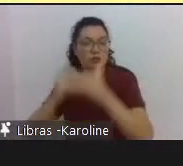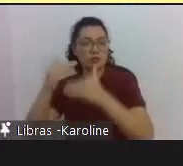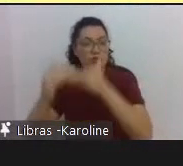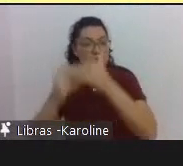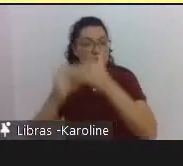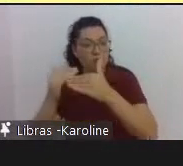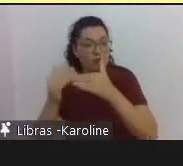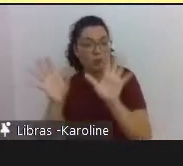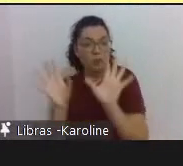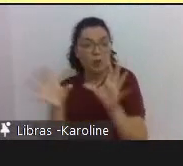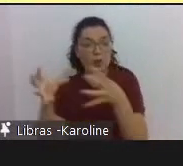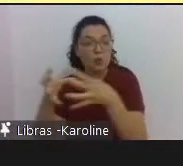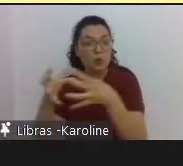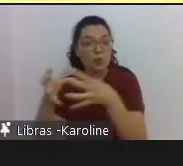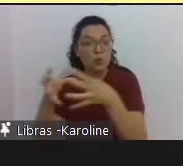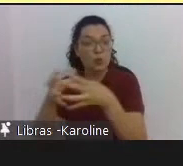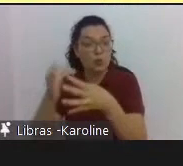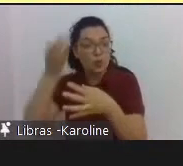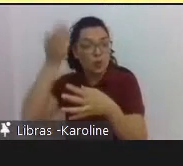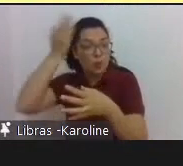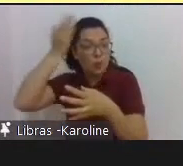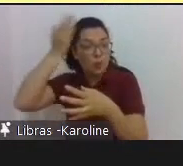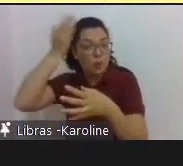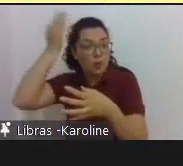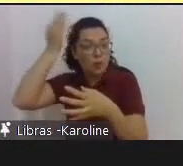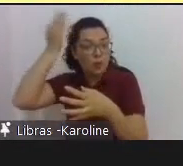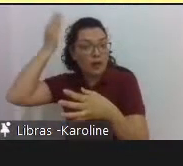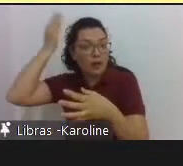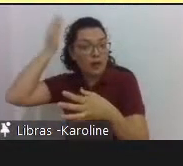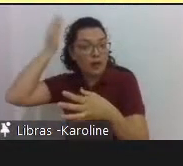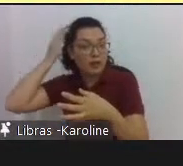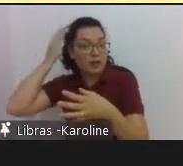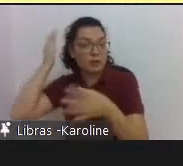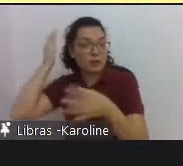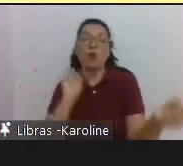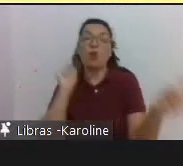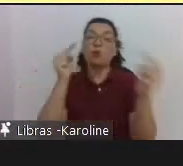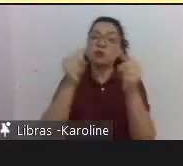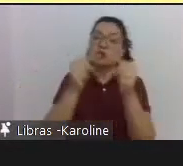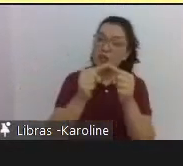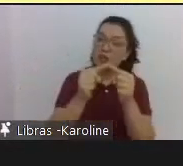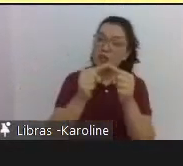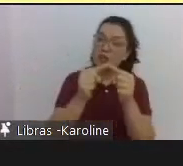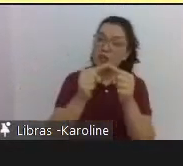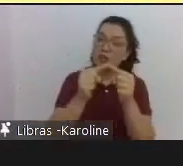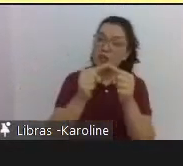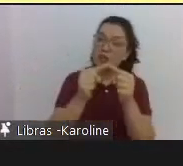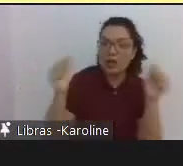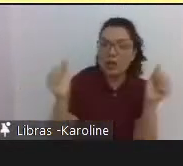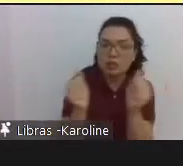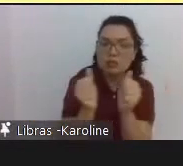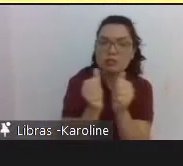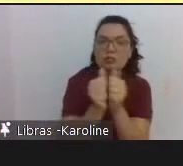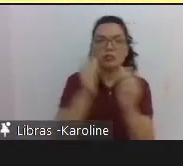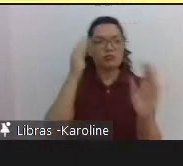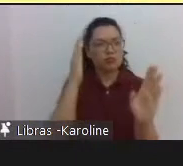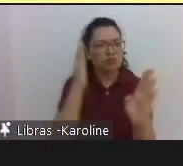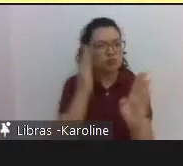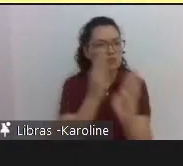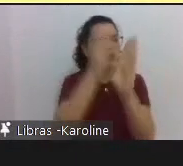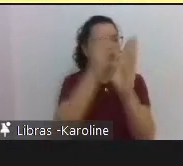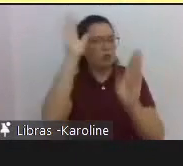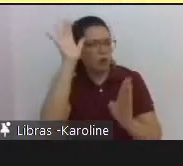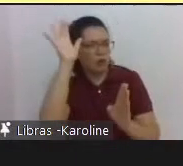intuito de dialogarmos juntos e, nas fissuras, encontrarmos conjuntamente saídas para as diversas